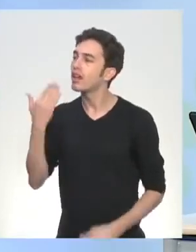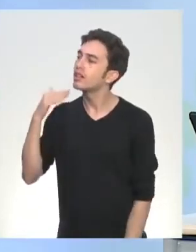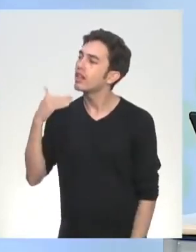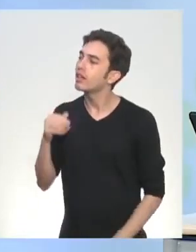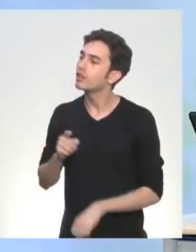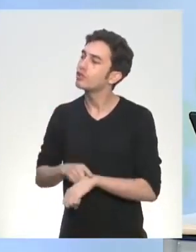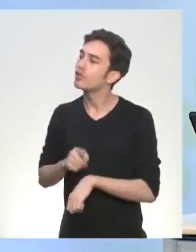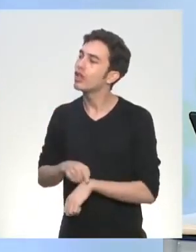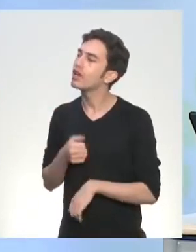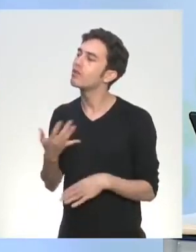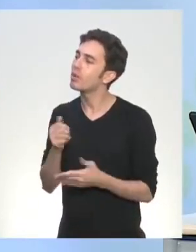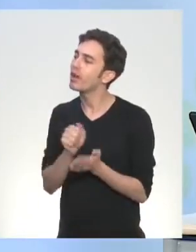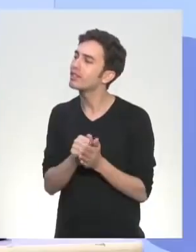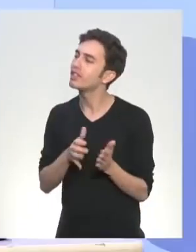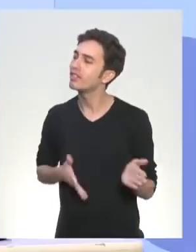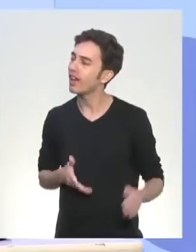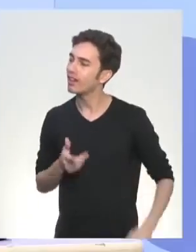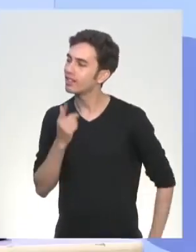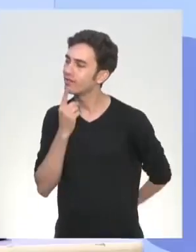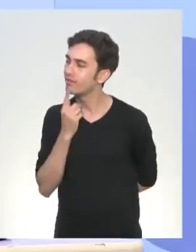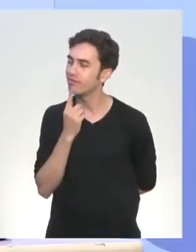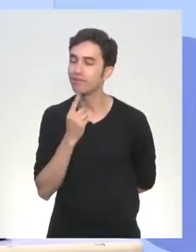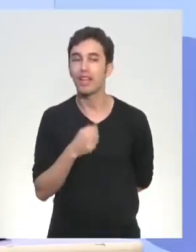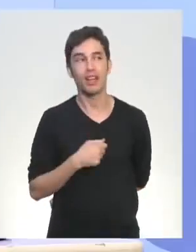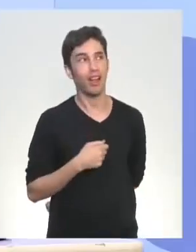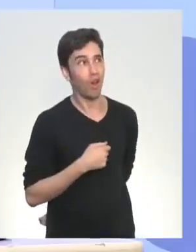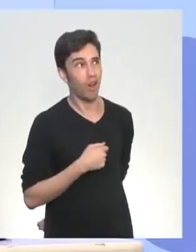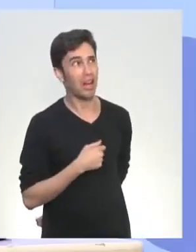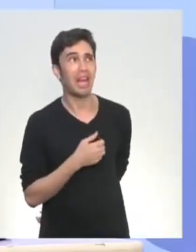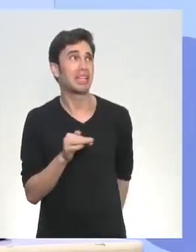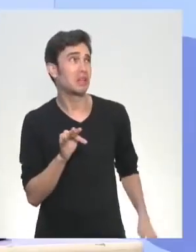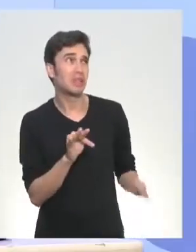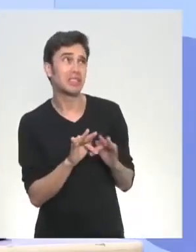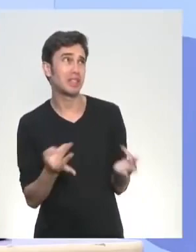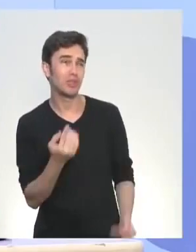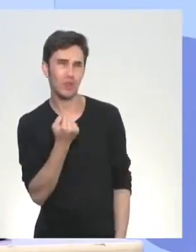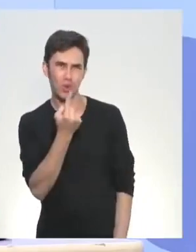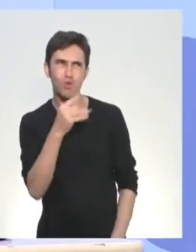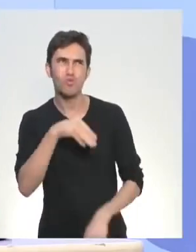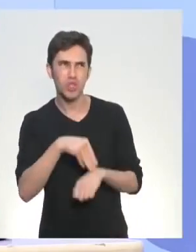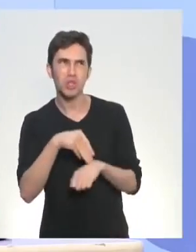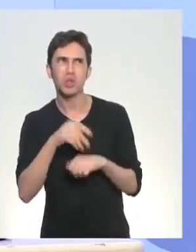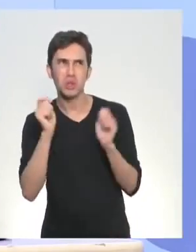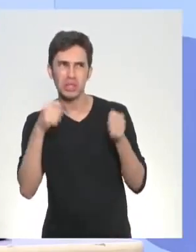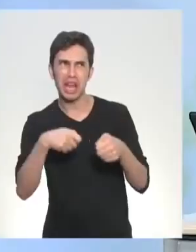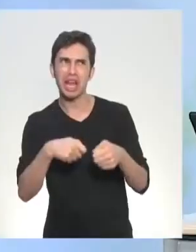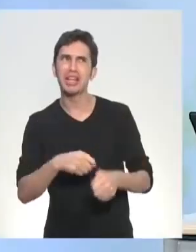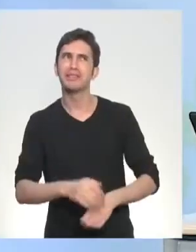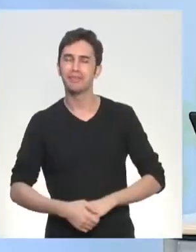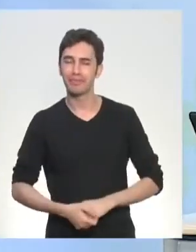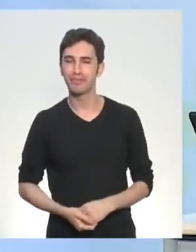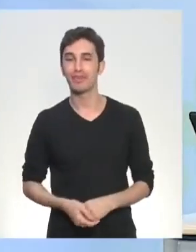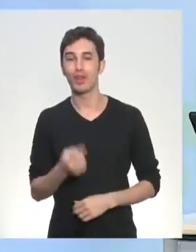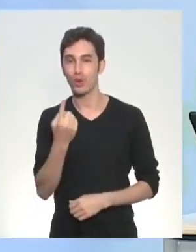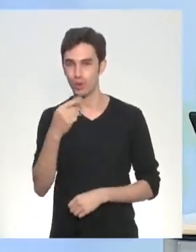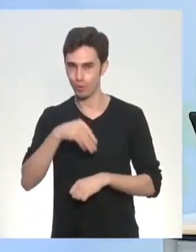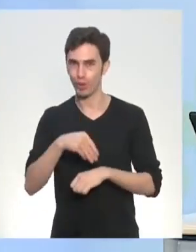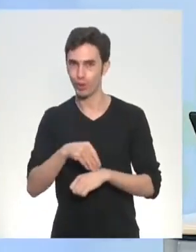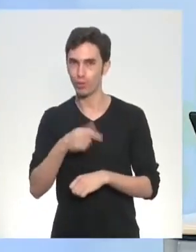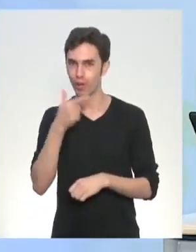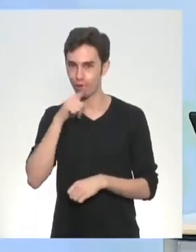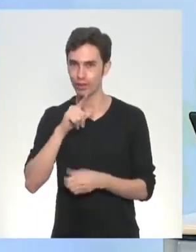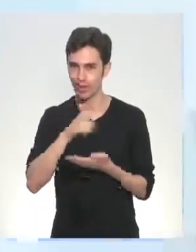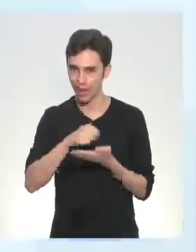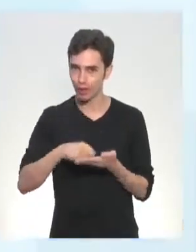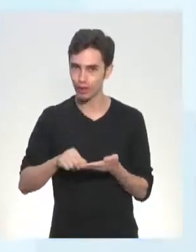essa atividade bem simplesinha? Professora Roberta, é tão simples que 1 minuto sobra. Ok, 1 minuto para ela poder anotar uns